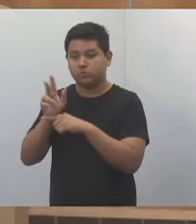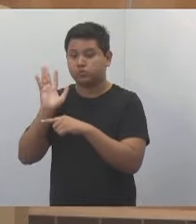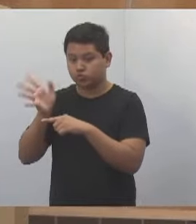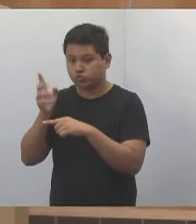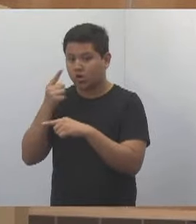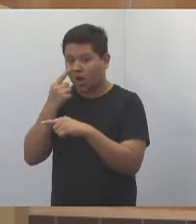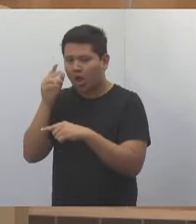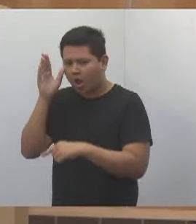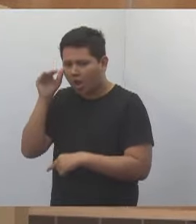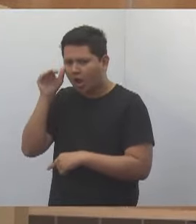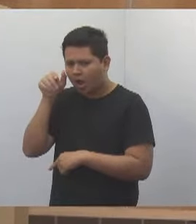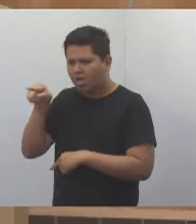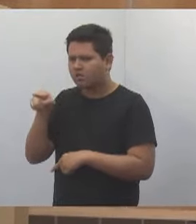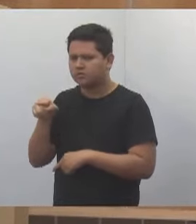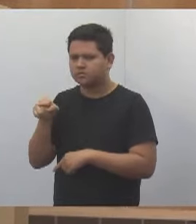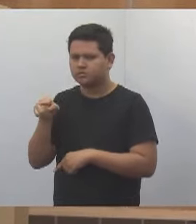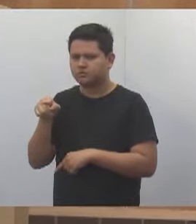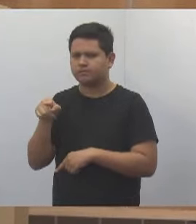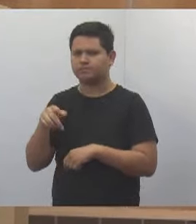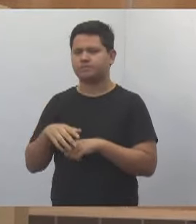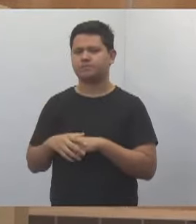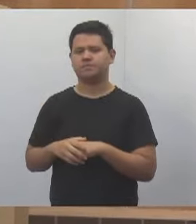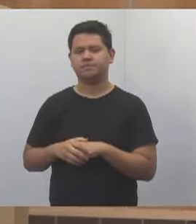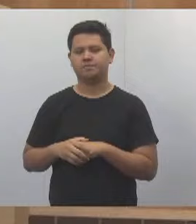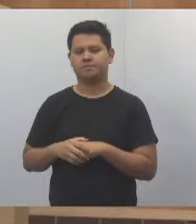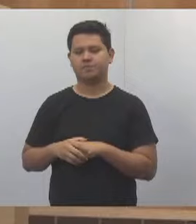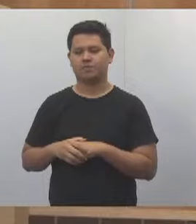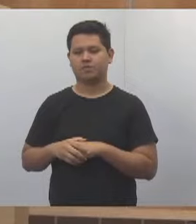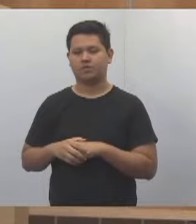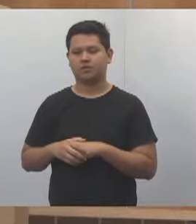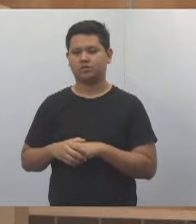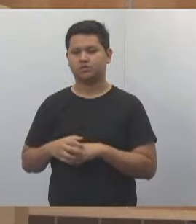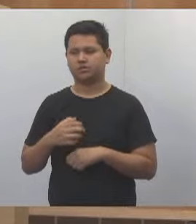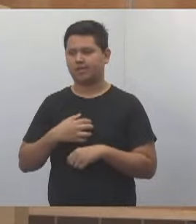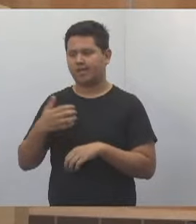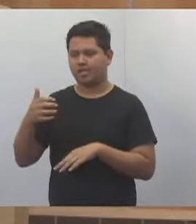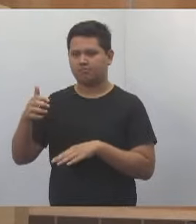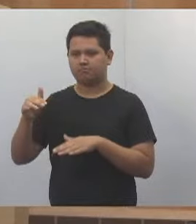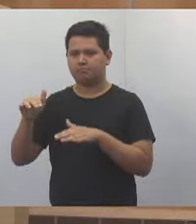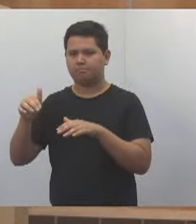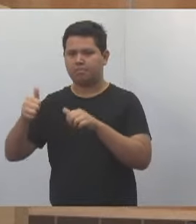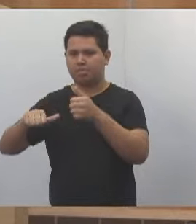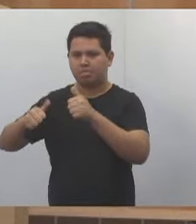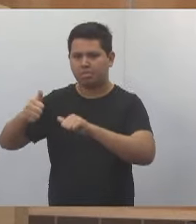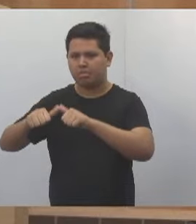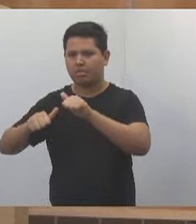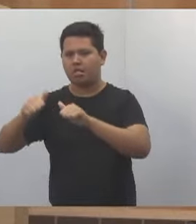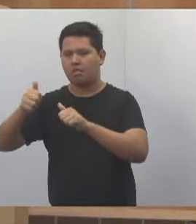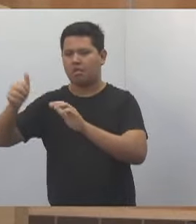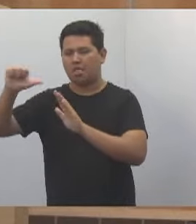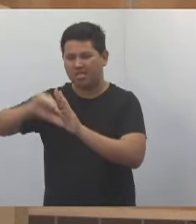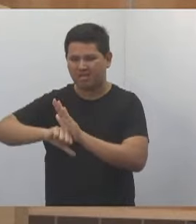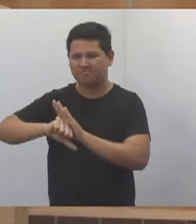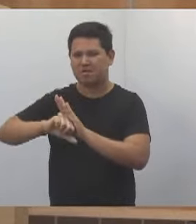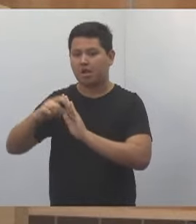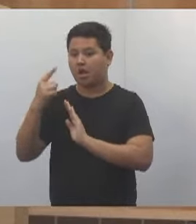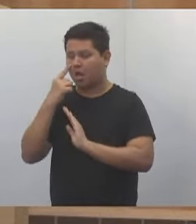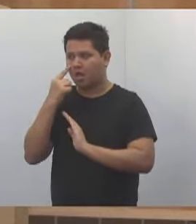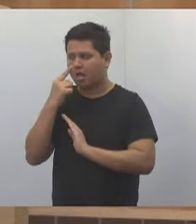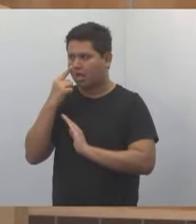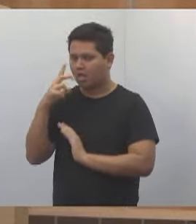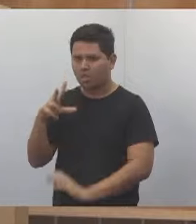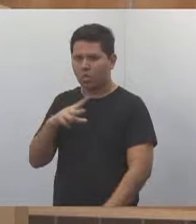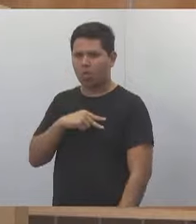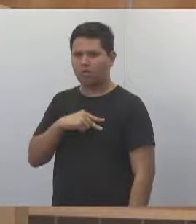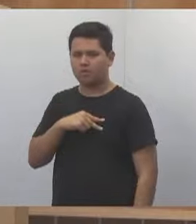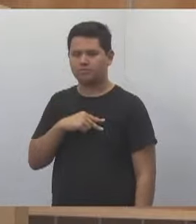instante. Você via o aparelho tendo uma oscilação para pior, que eu falei,